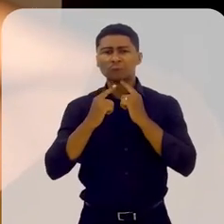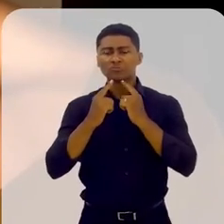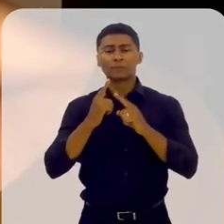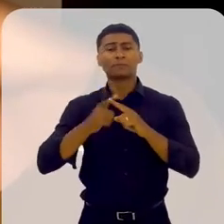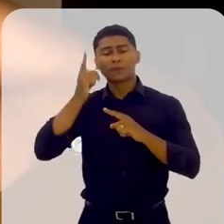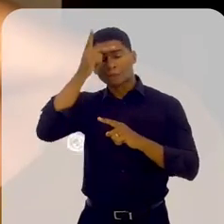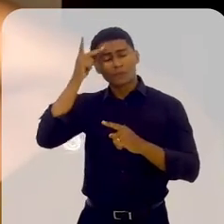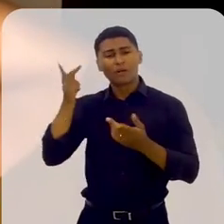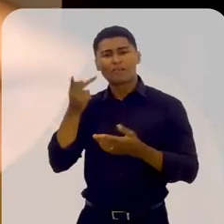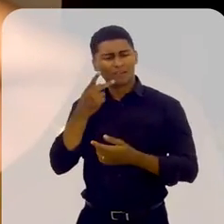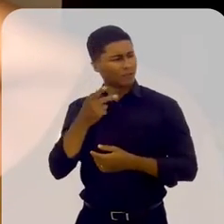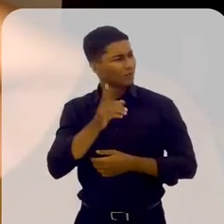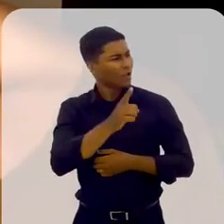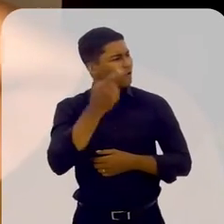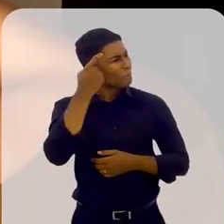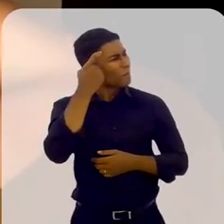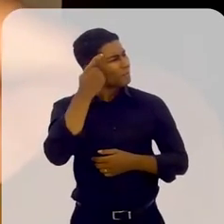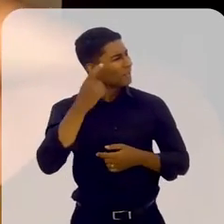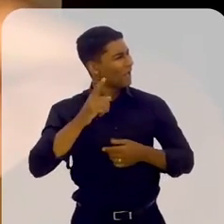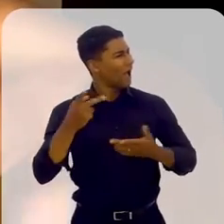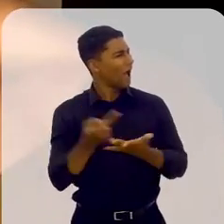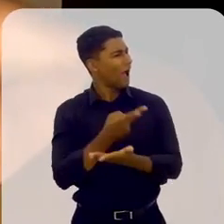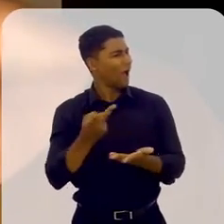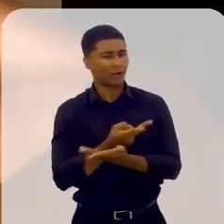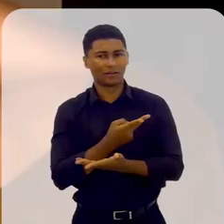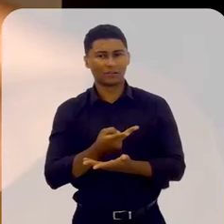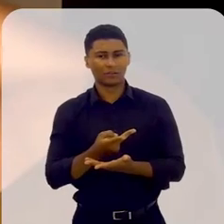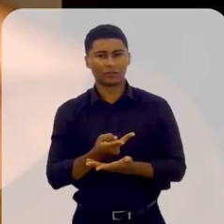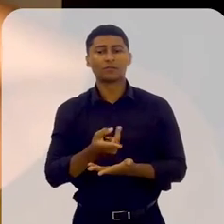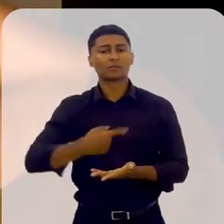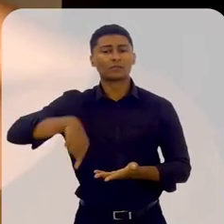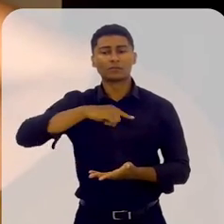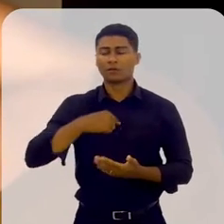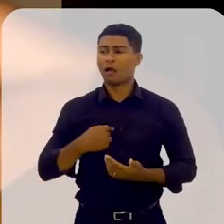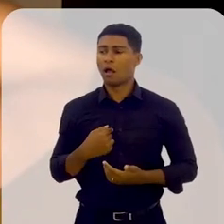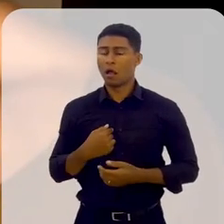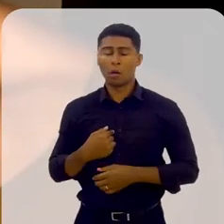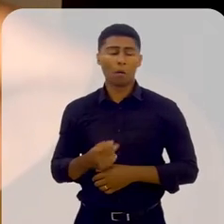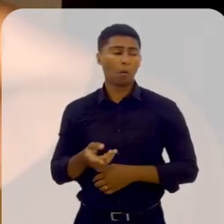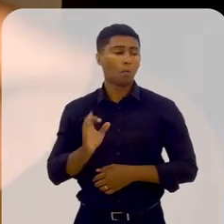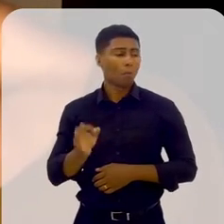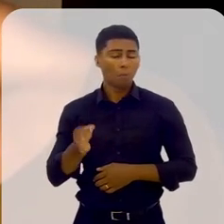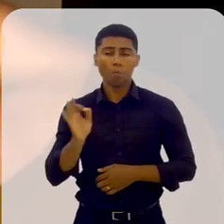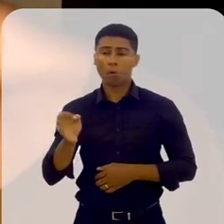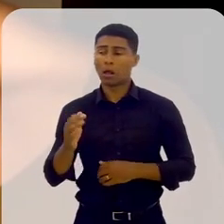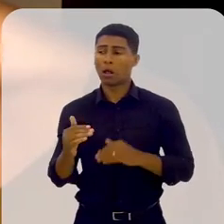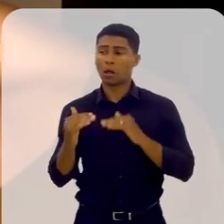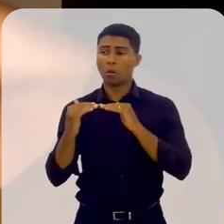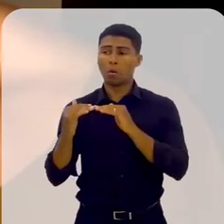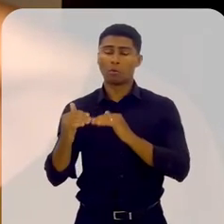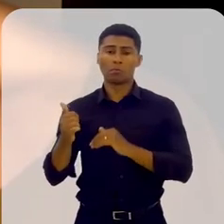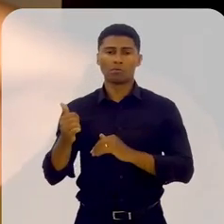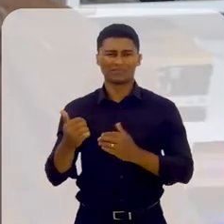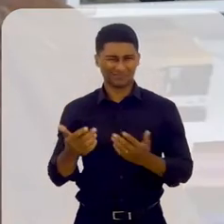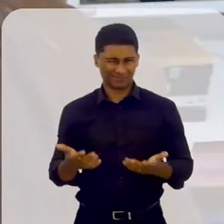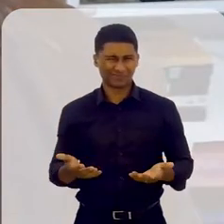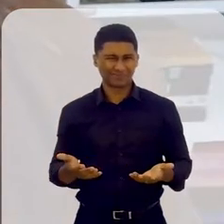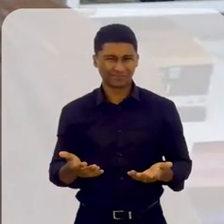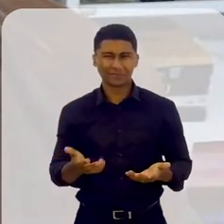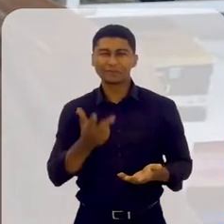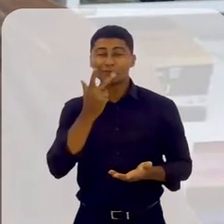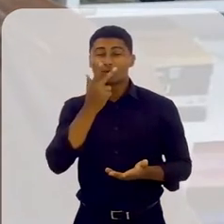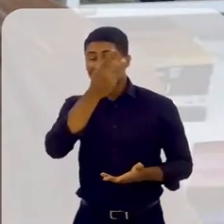muito facilmente alguém vai dizer: não, é coisa da sua cabeça. E socialmente a gente concorda com isso. Socialmente tá posto que é.